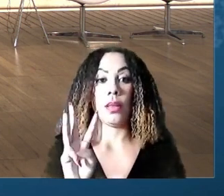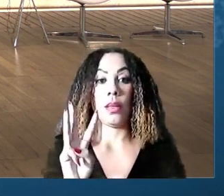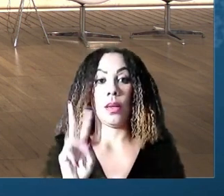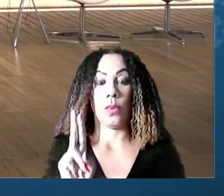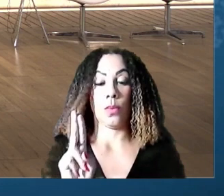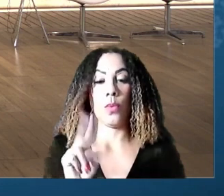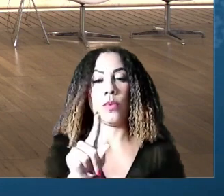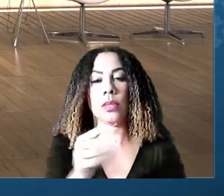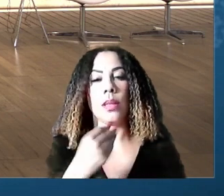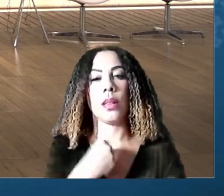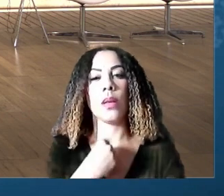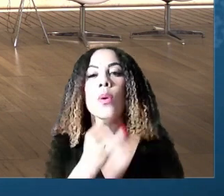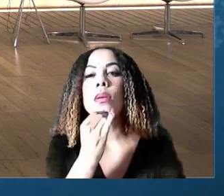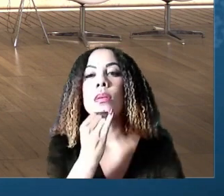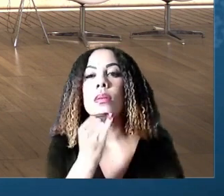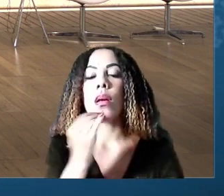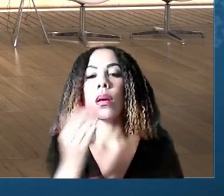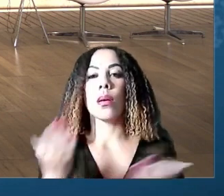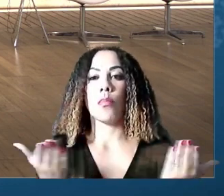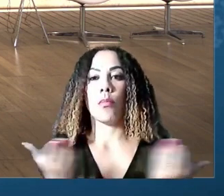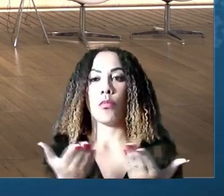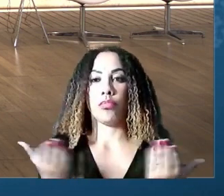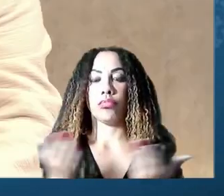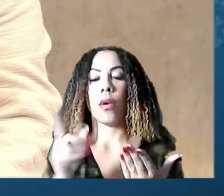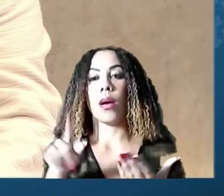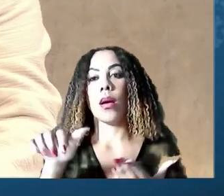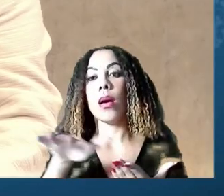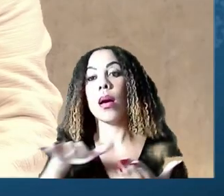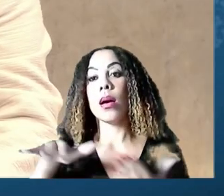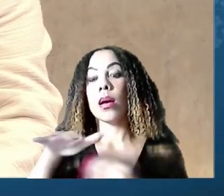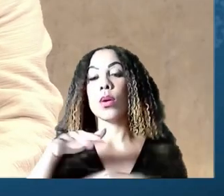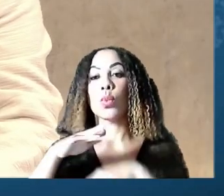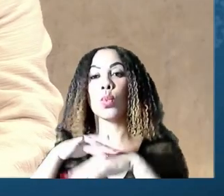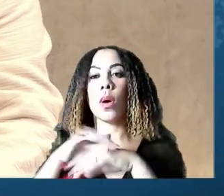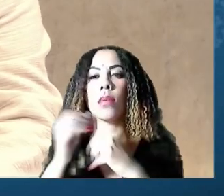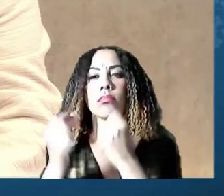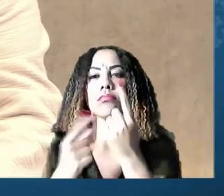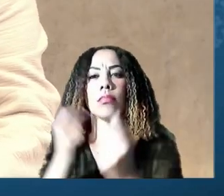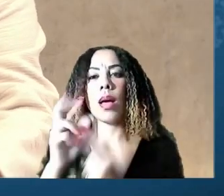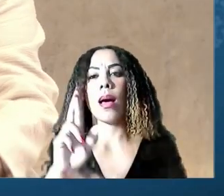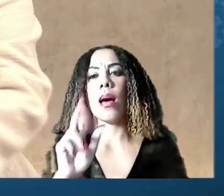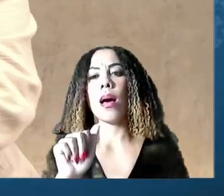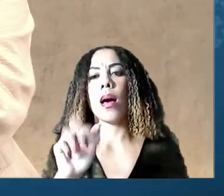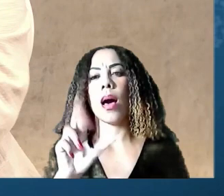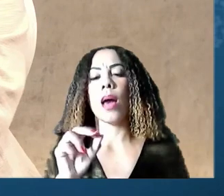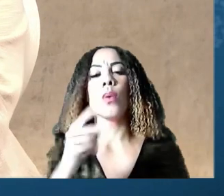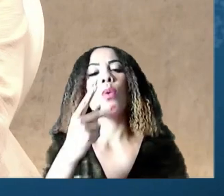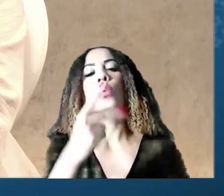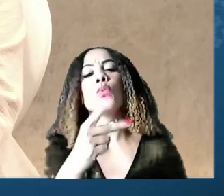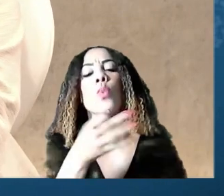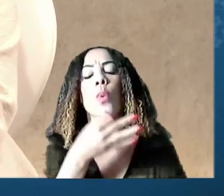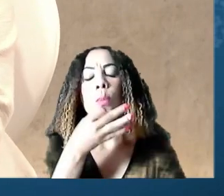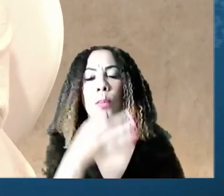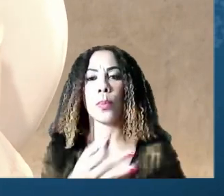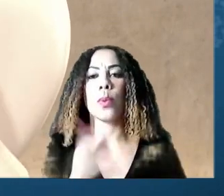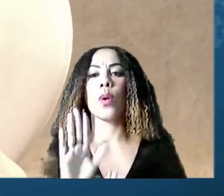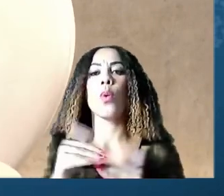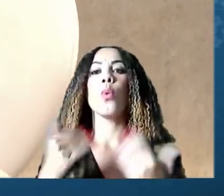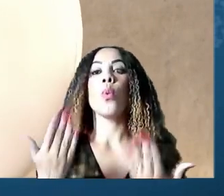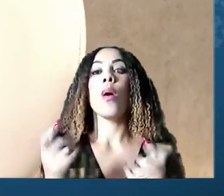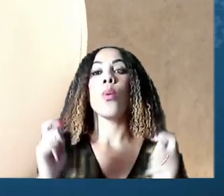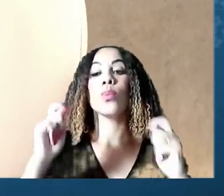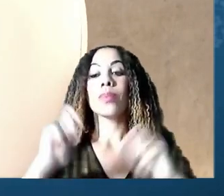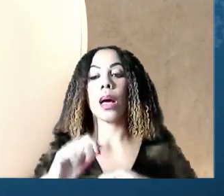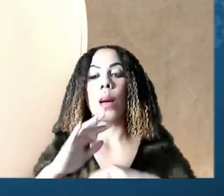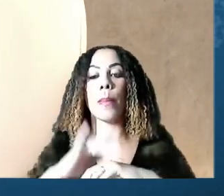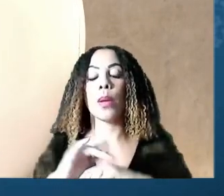deu hoje estão na área de doenças raras. Qual é o potencial, na sua opinião, para doenças